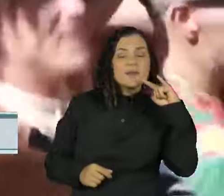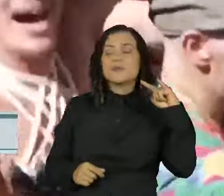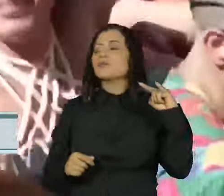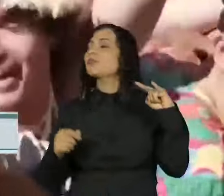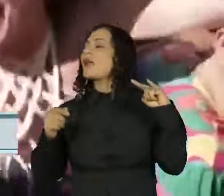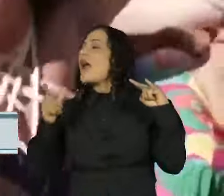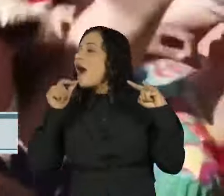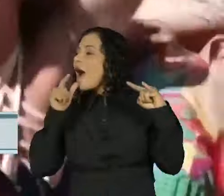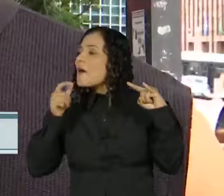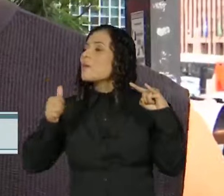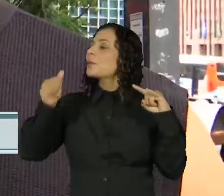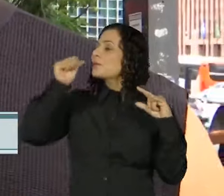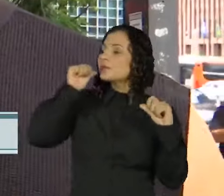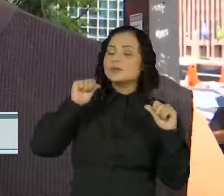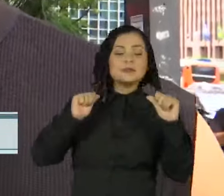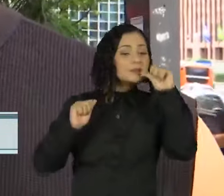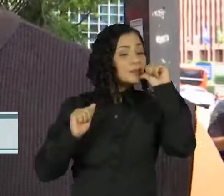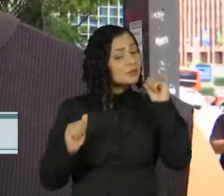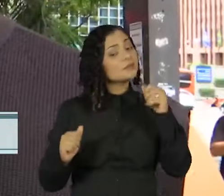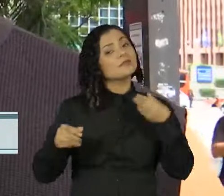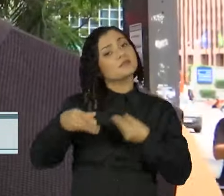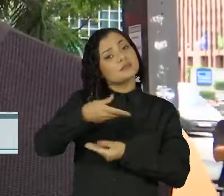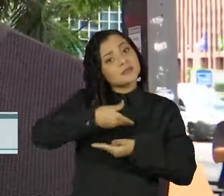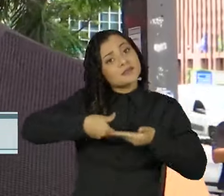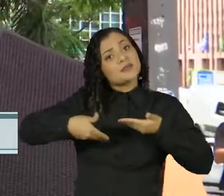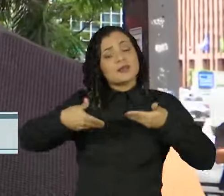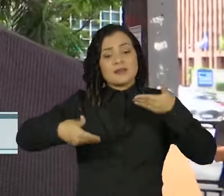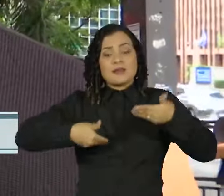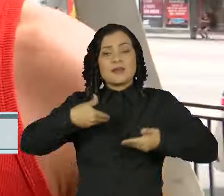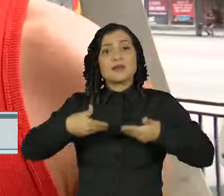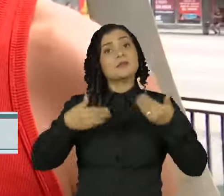seguinte mais saudável. Bastante água, se hidratar, se